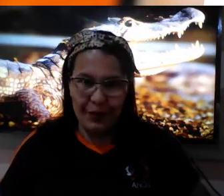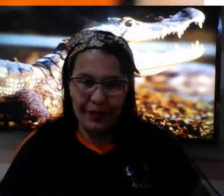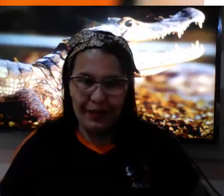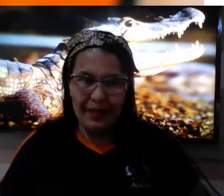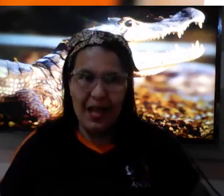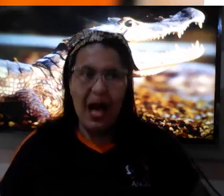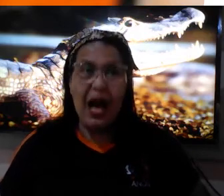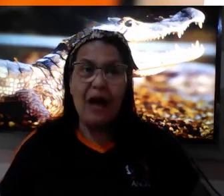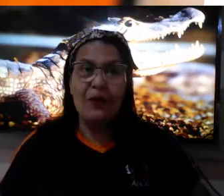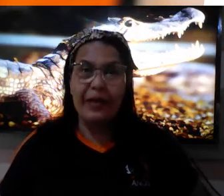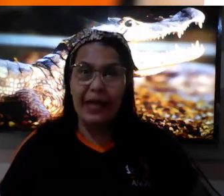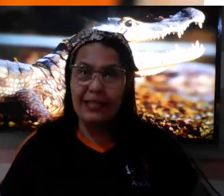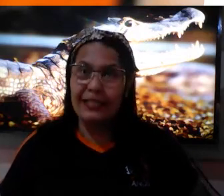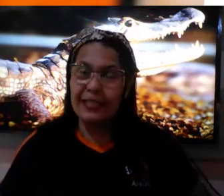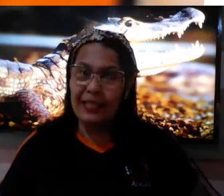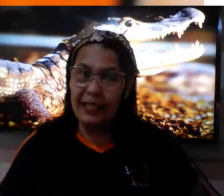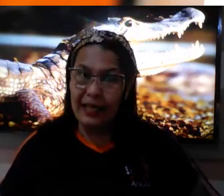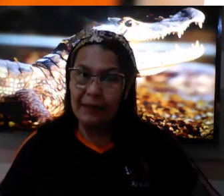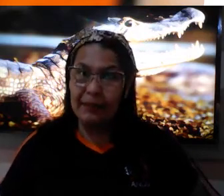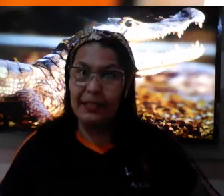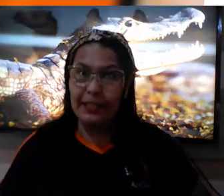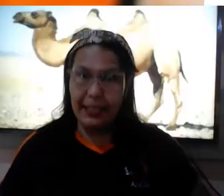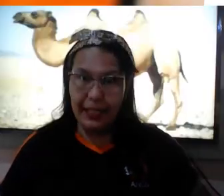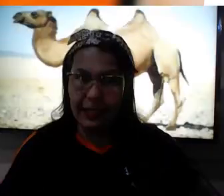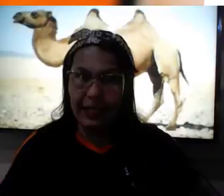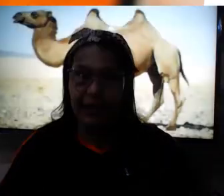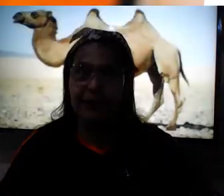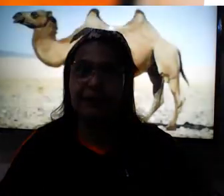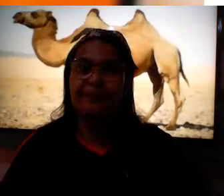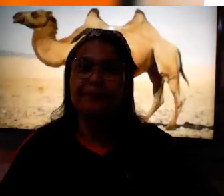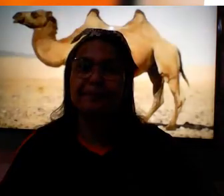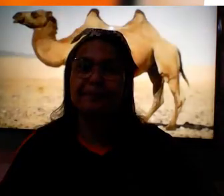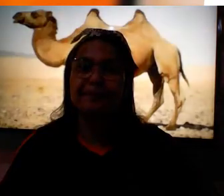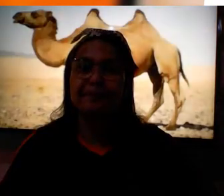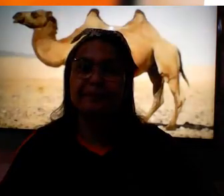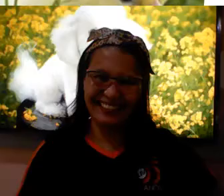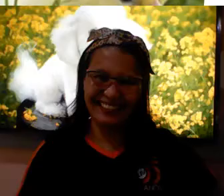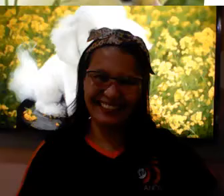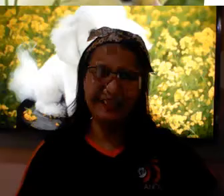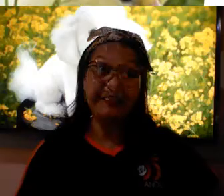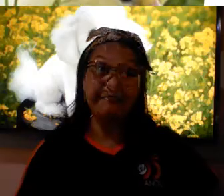palhaço. Alguém se lembra dele?